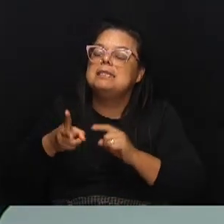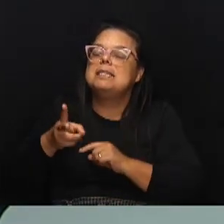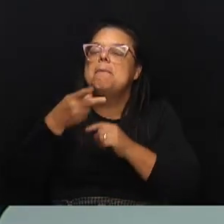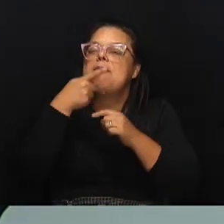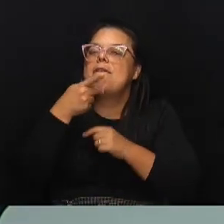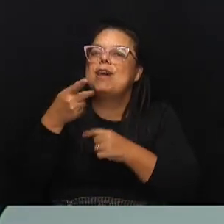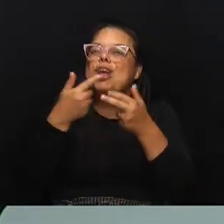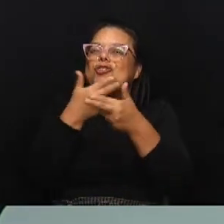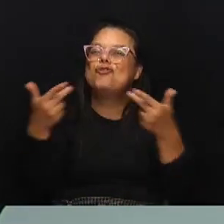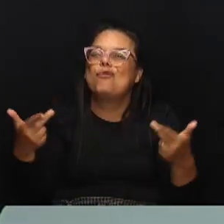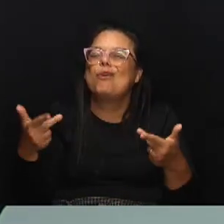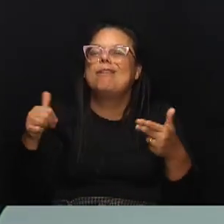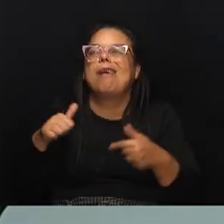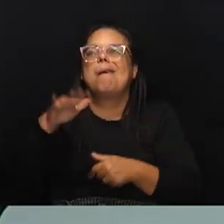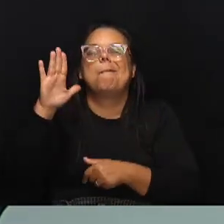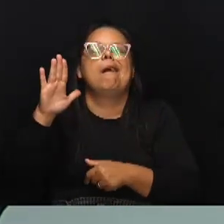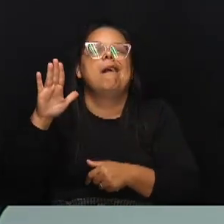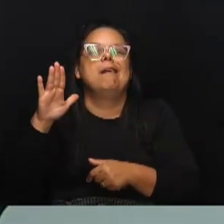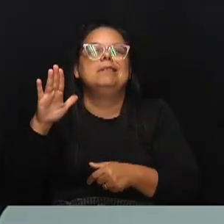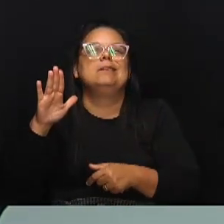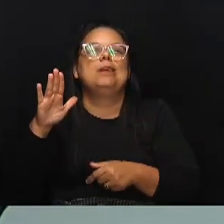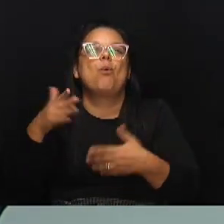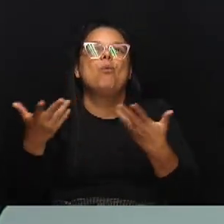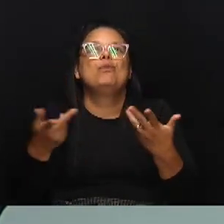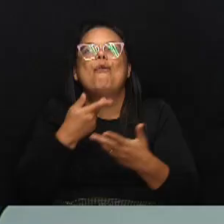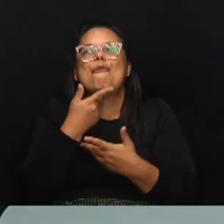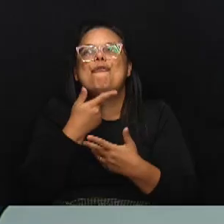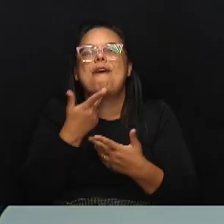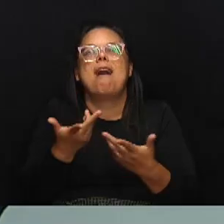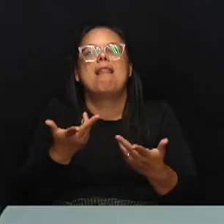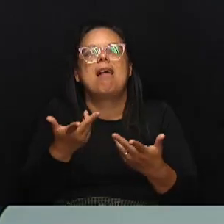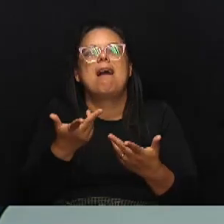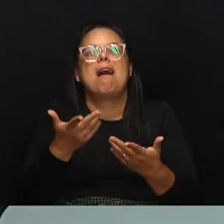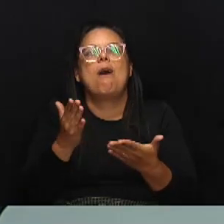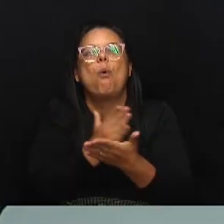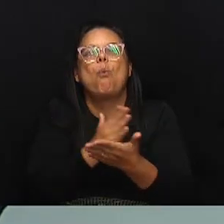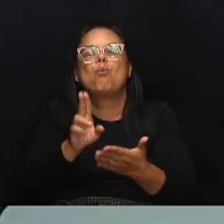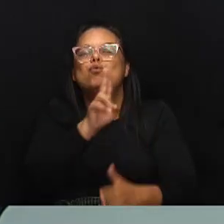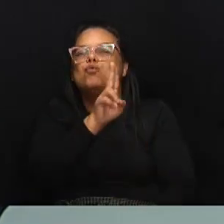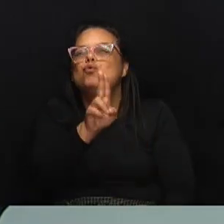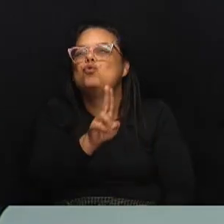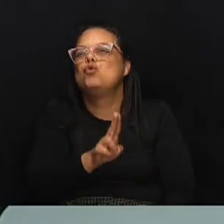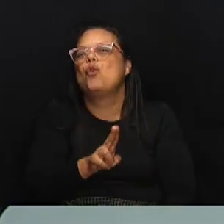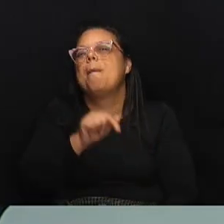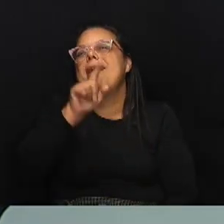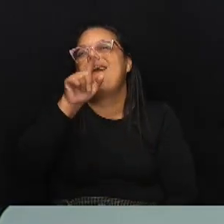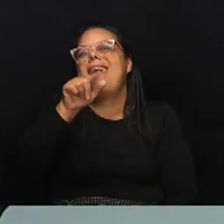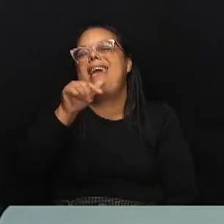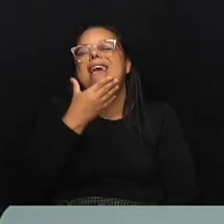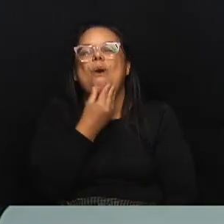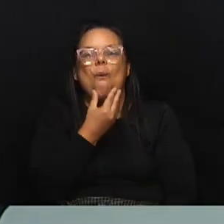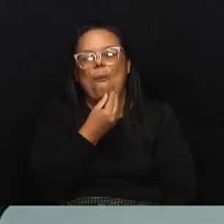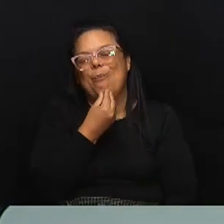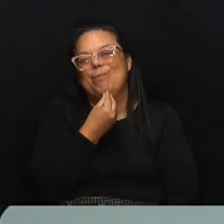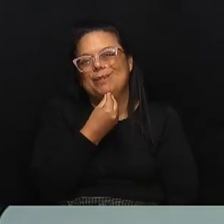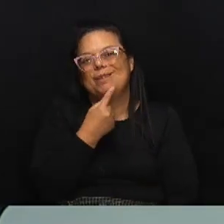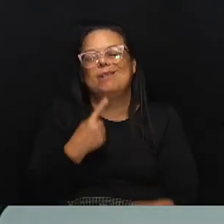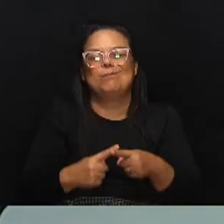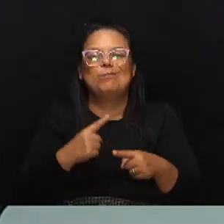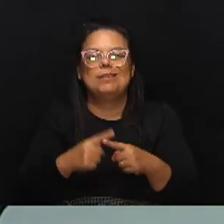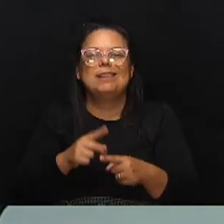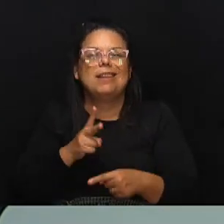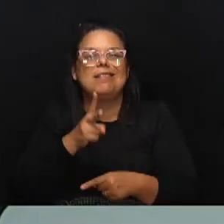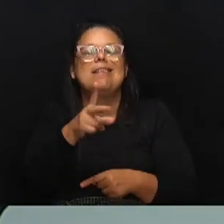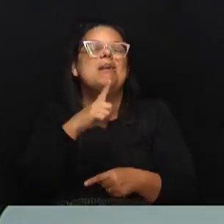mais amplos, e quando cita alguns nomes, a gente percebe que a maioria desses nomes são masculinos, seja porque estão ocupando